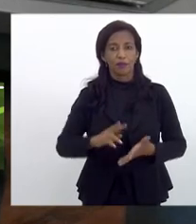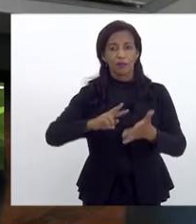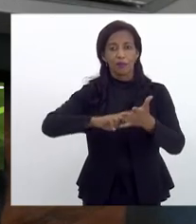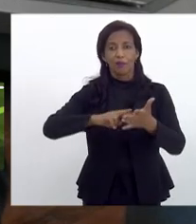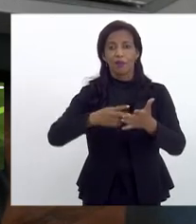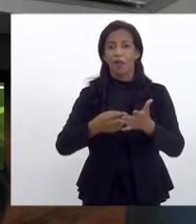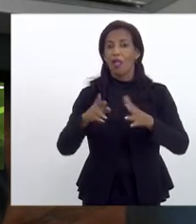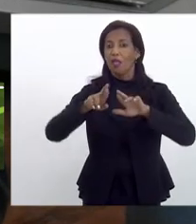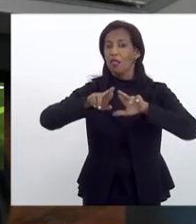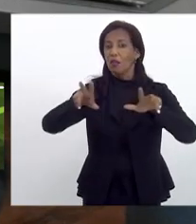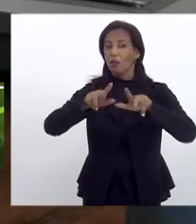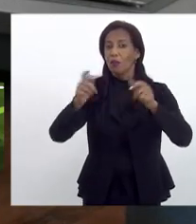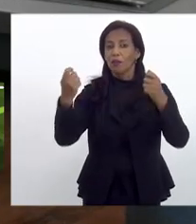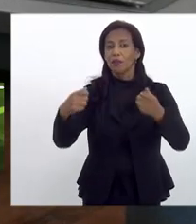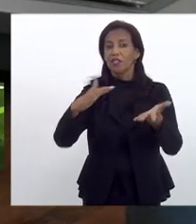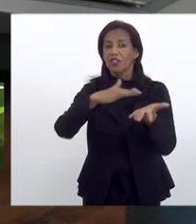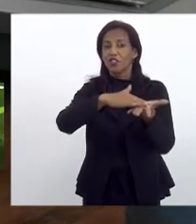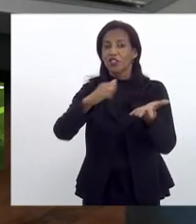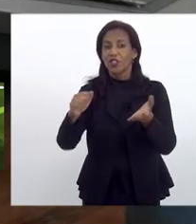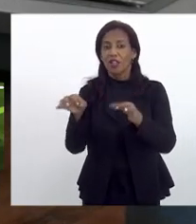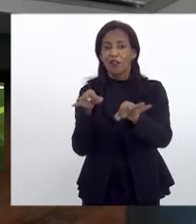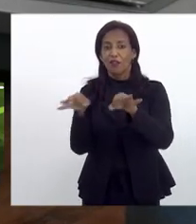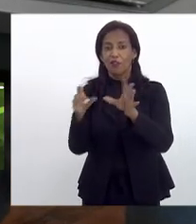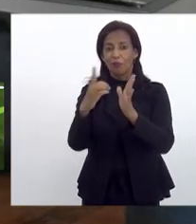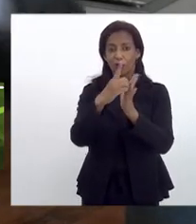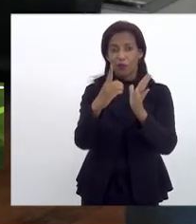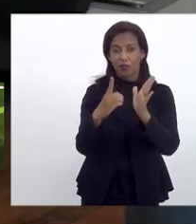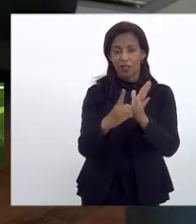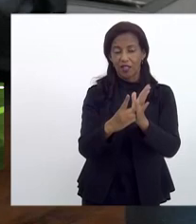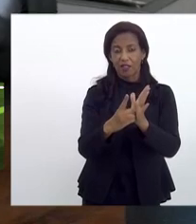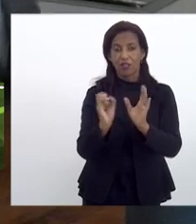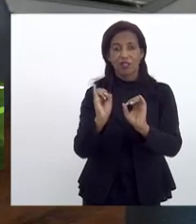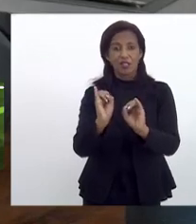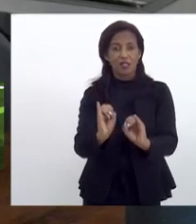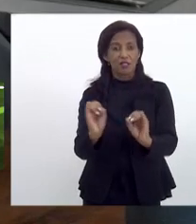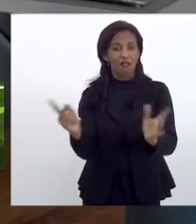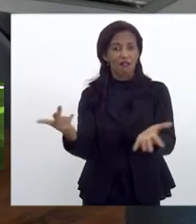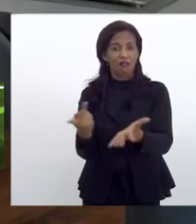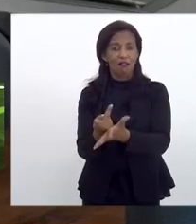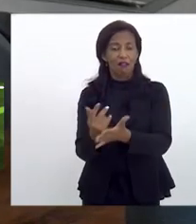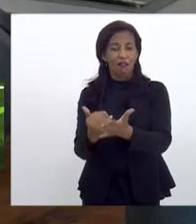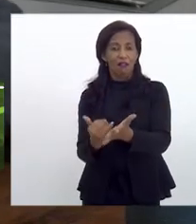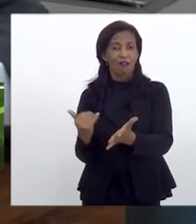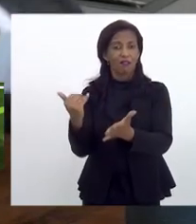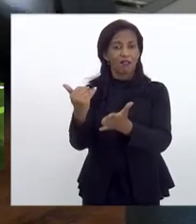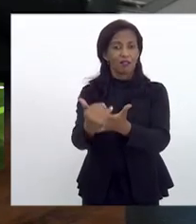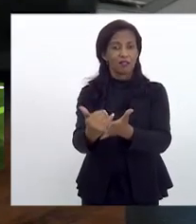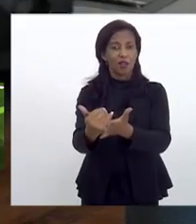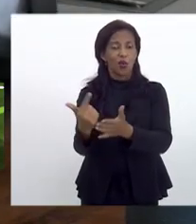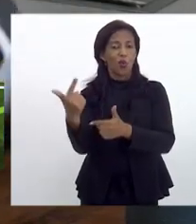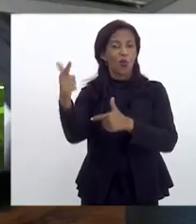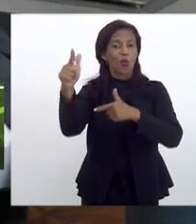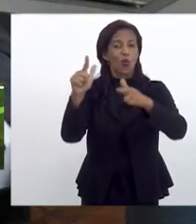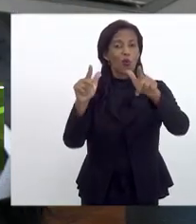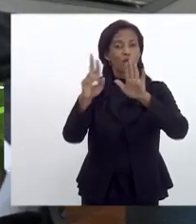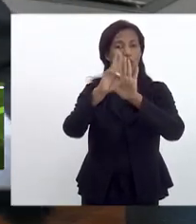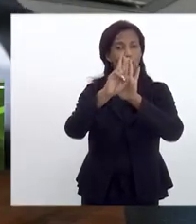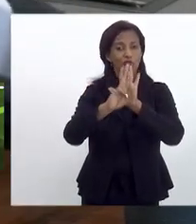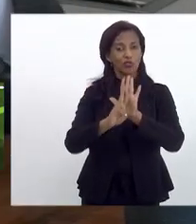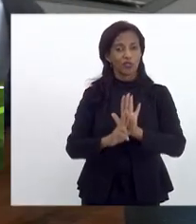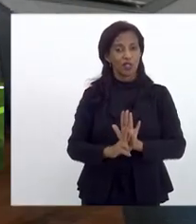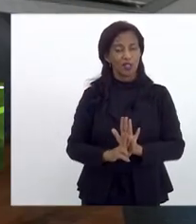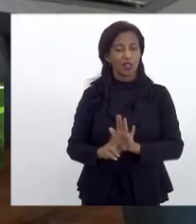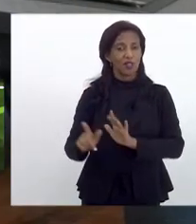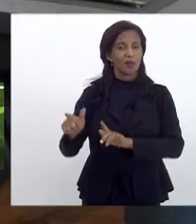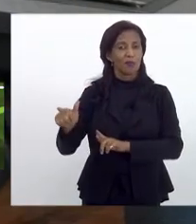é necessário Extinguir o triênio Na forma do decreto Se forem Se forem acrescentadas Outras regras Para